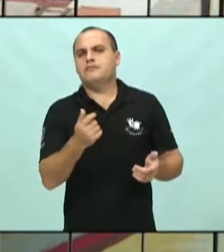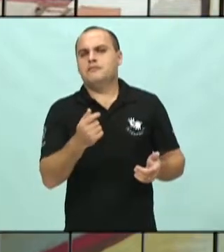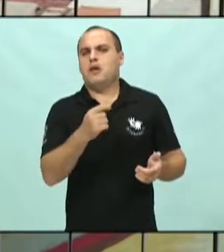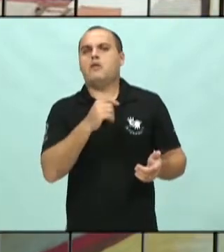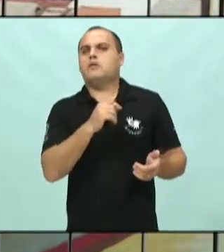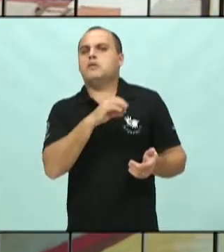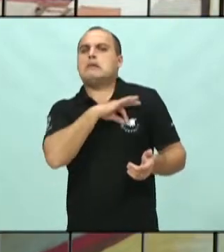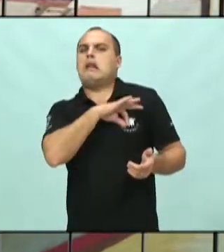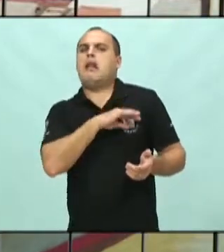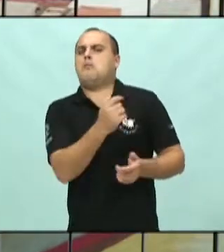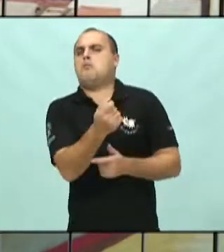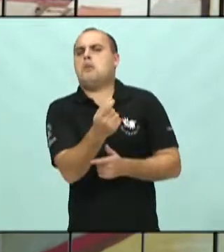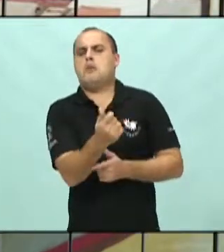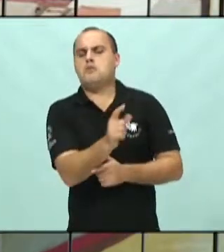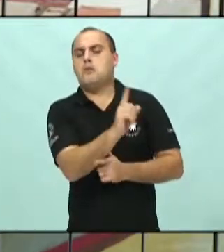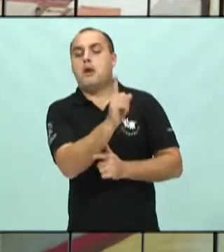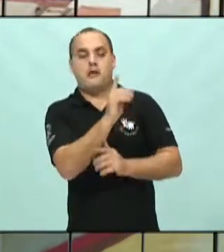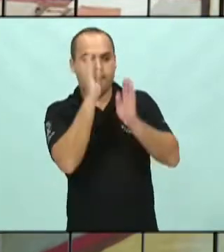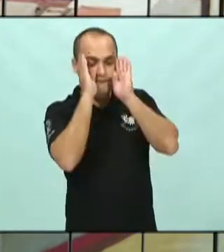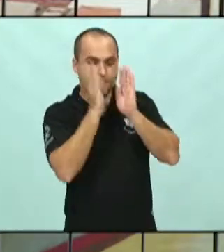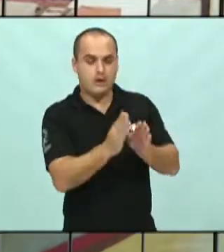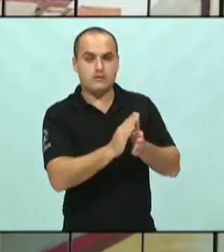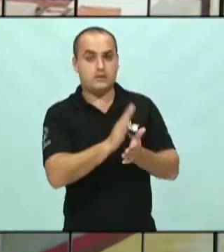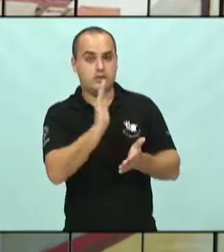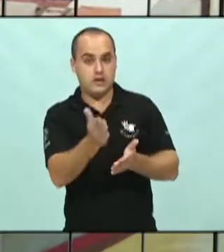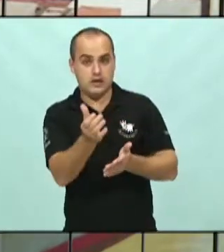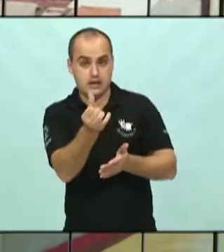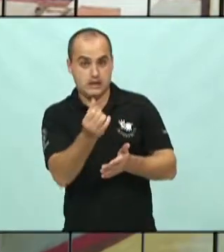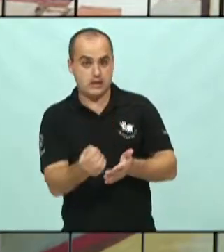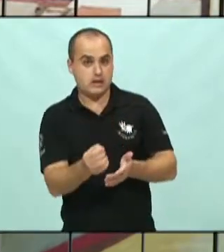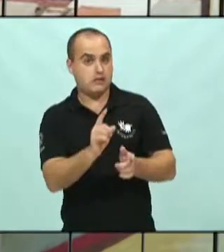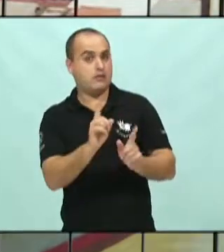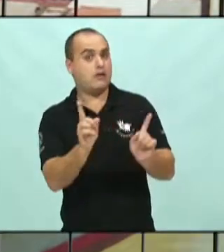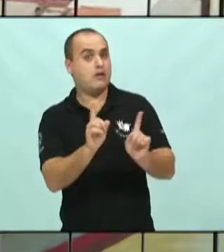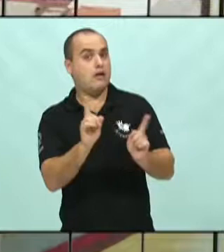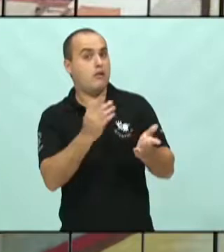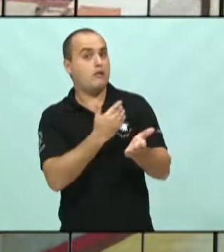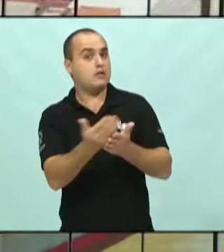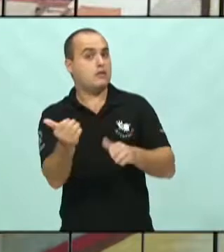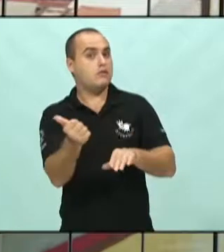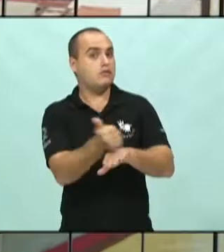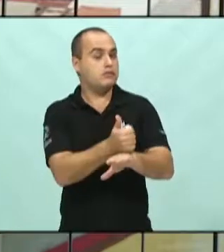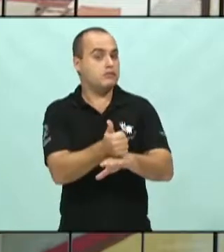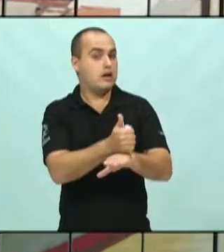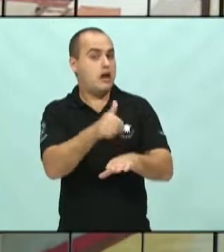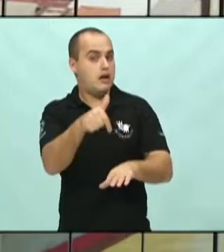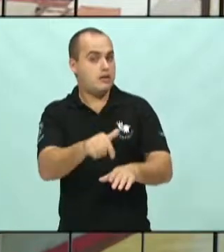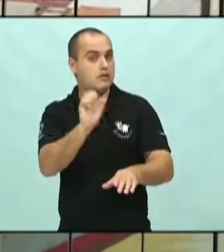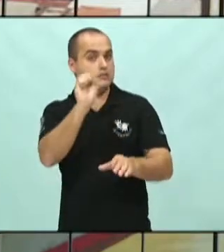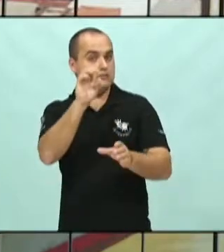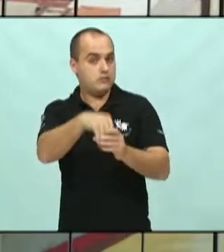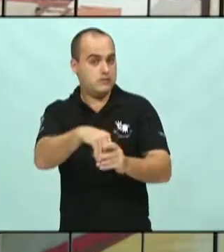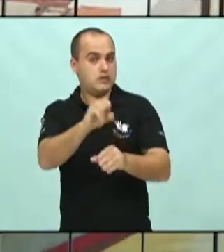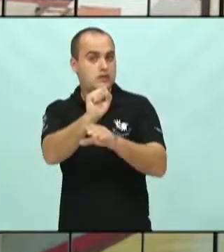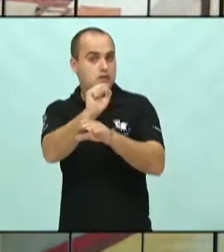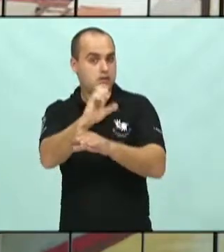de custo, não era a atividade principal. E a partir dos anos 60 não, começou a profissionalizar para valer o futebol em Santa Catarina, né? Em outros estados já estava